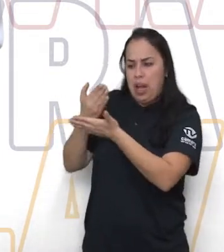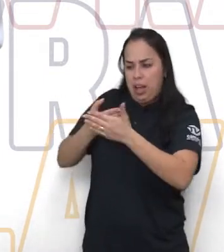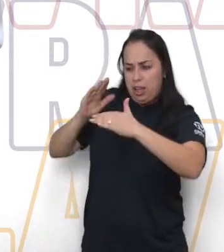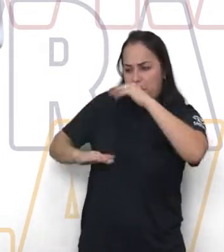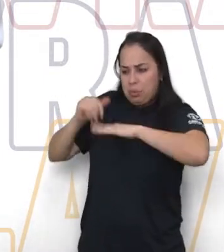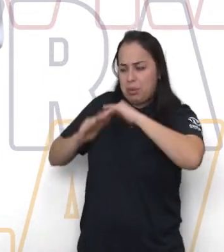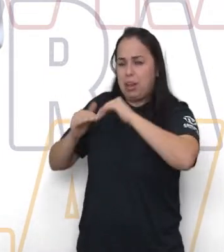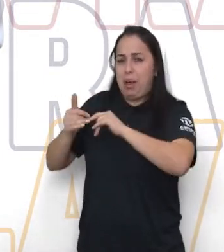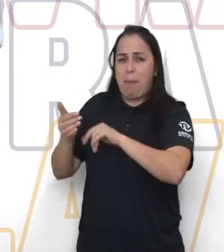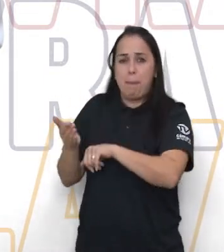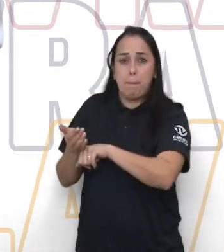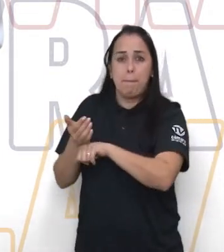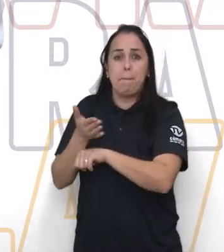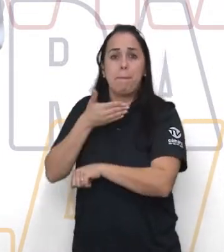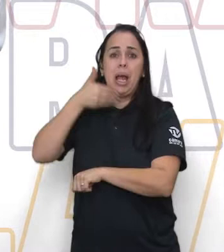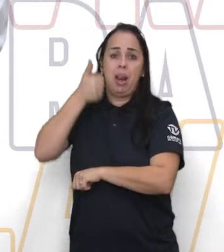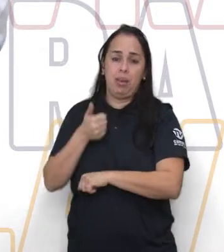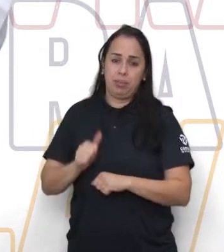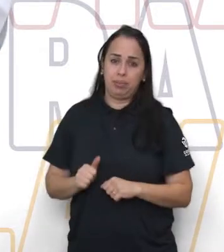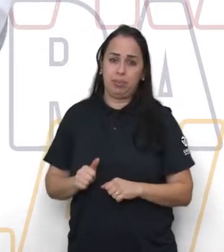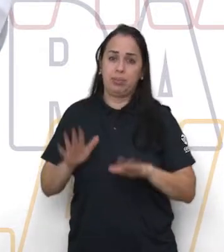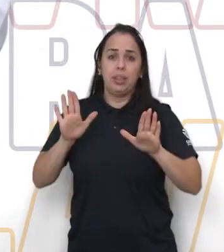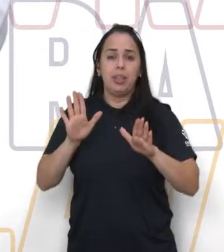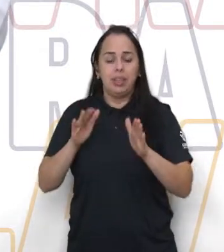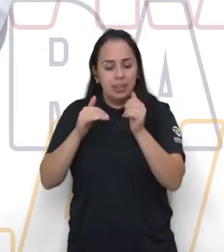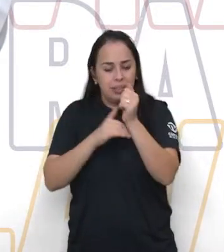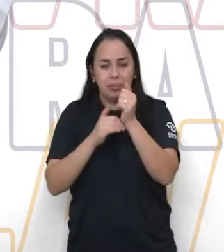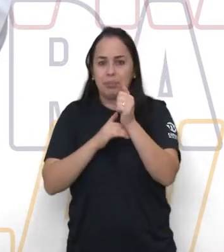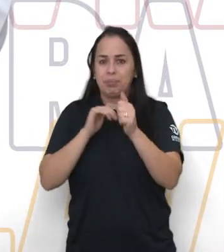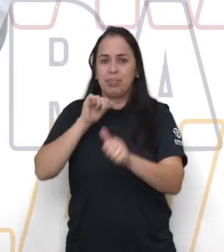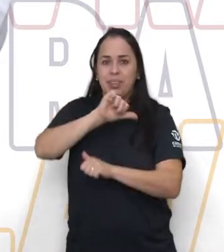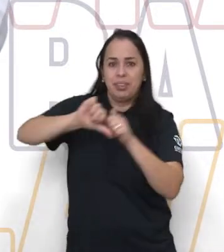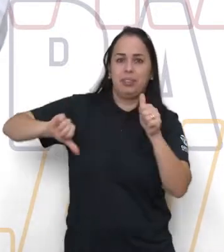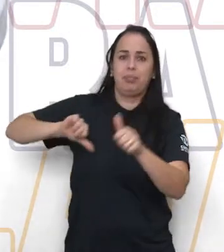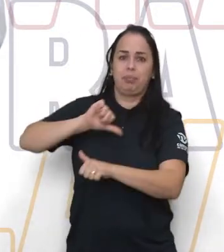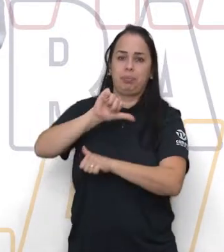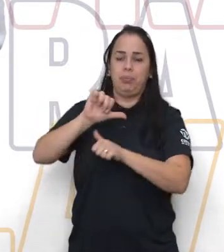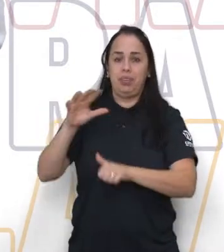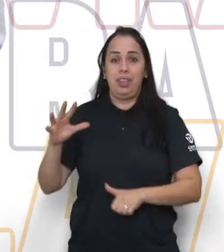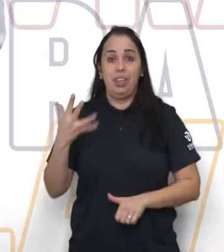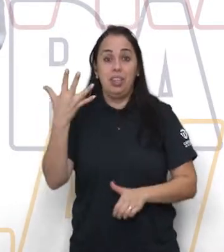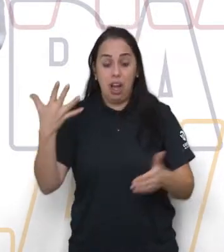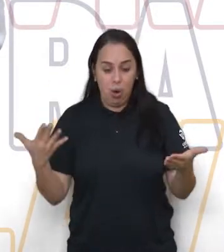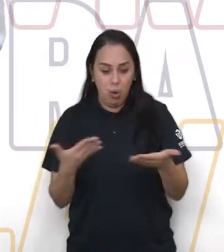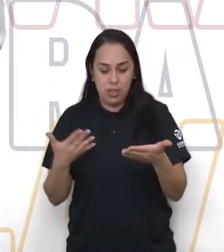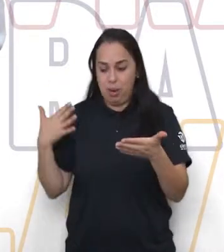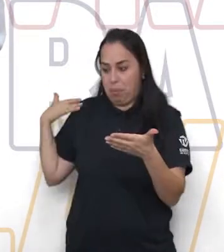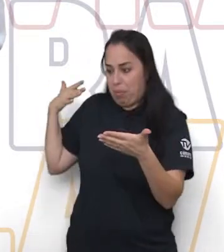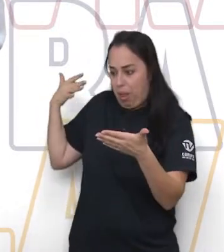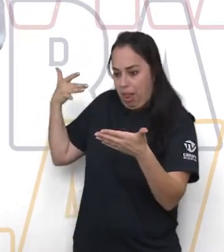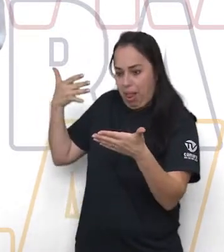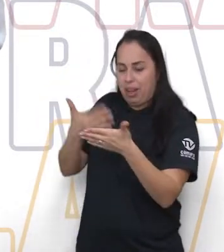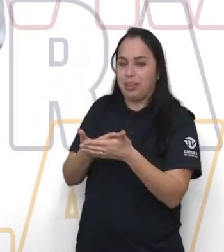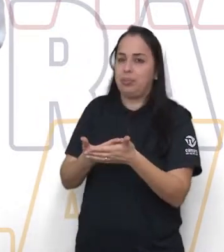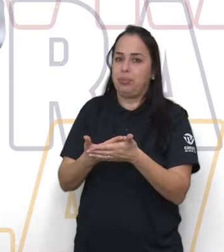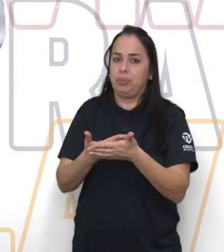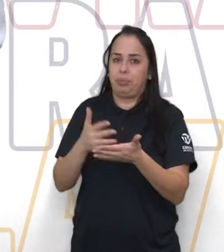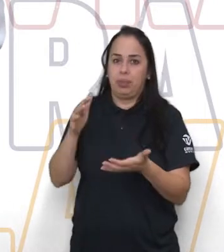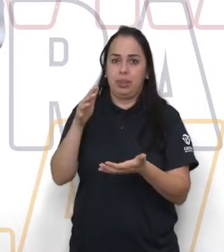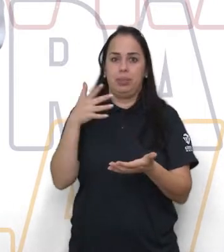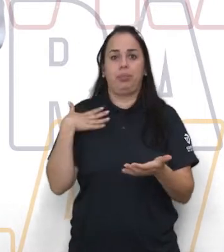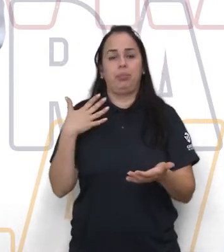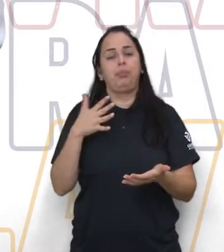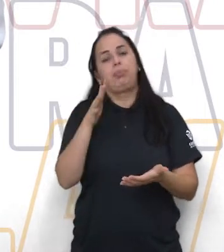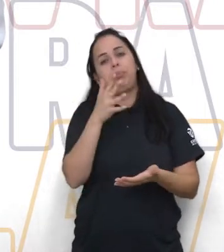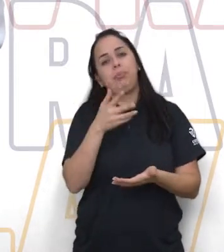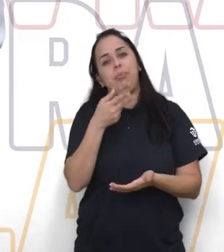apuradas então o segredo dessa grande mudança que já tá acontecendo há tempos né a gente fala